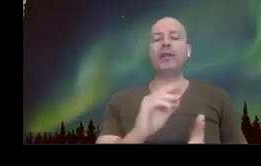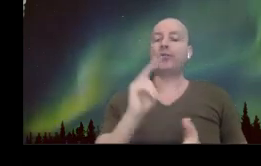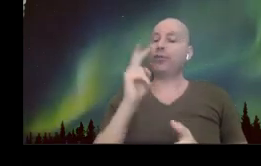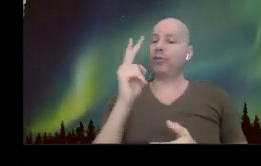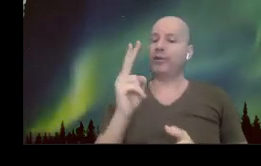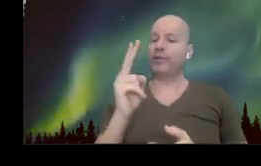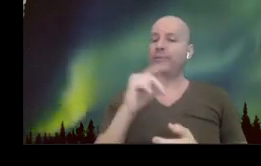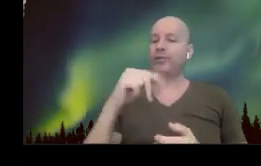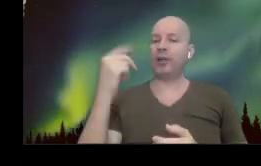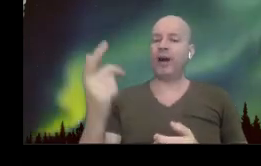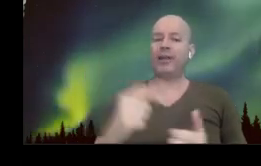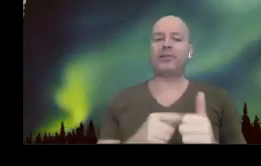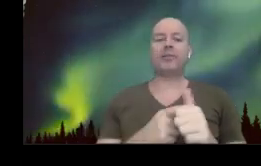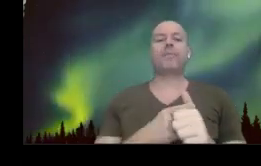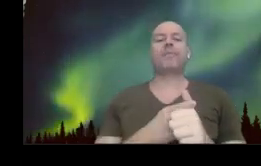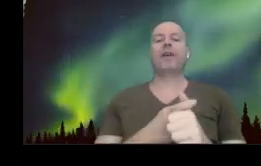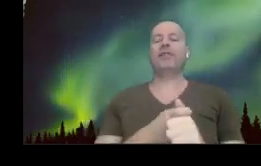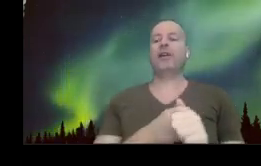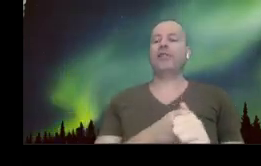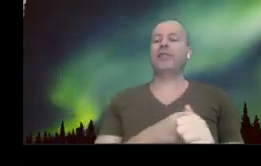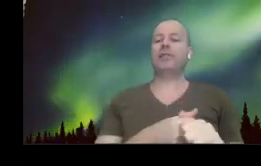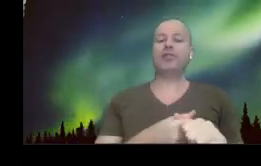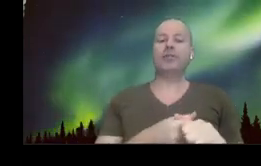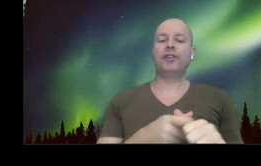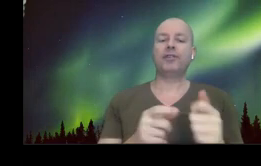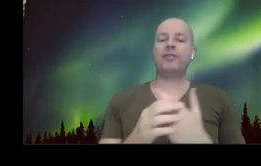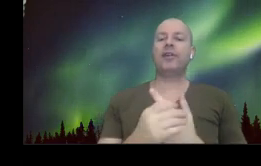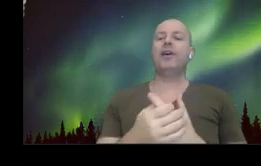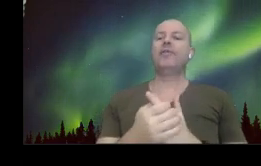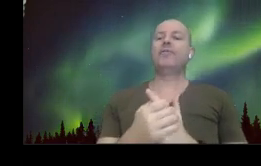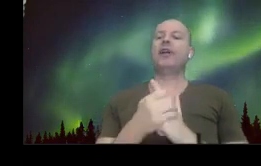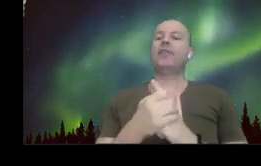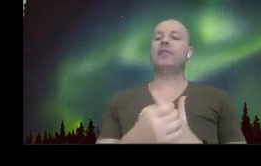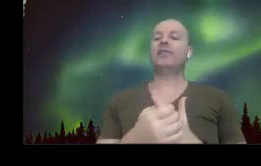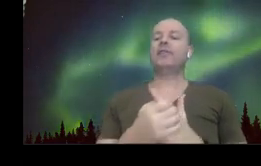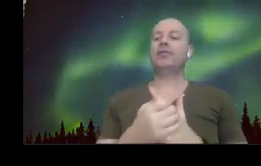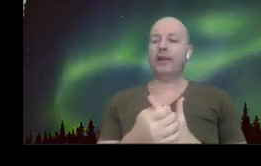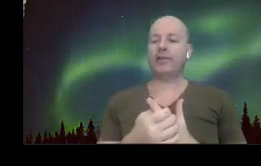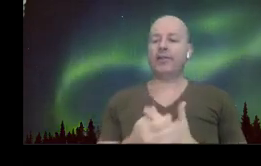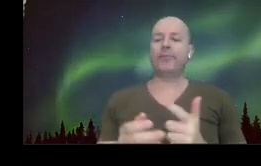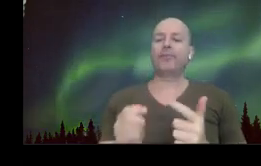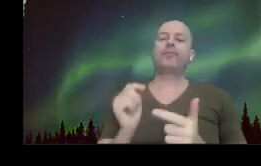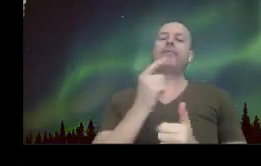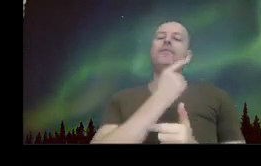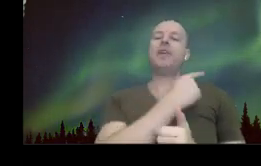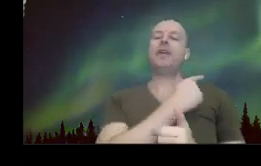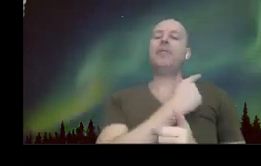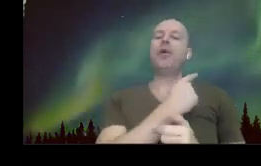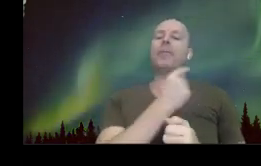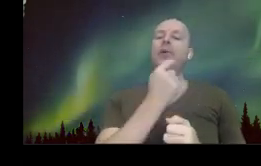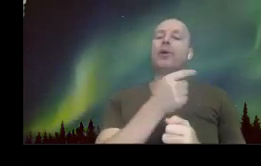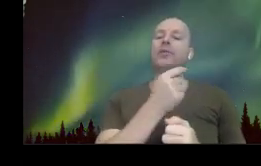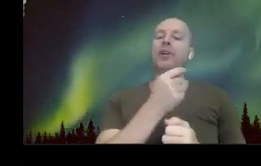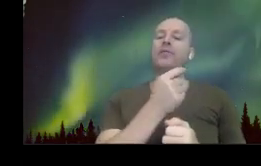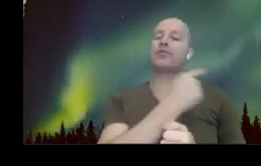como eu cito ali, só dois exemplos. Tem mais: reservas extrativistas, florestas nacionais.